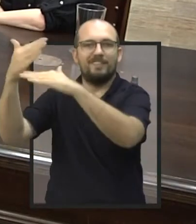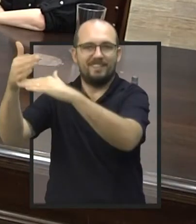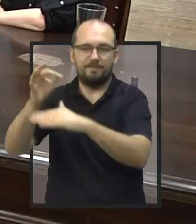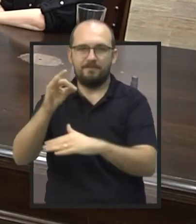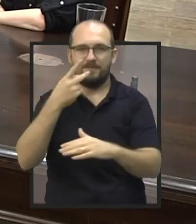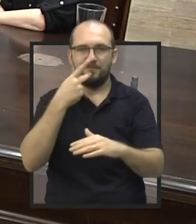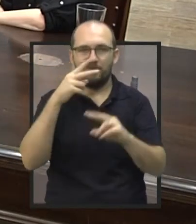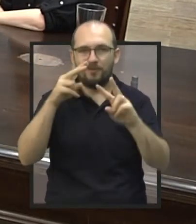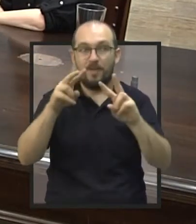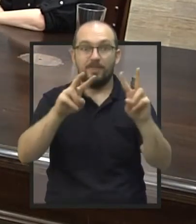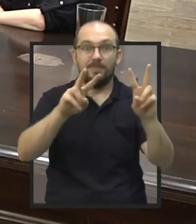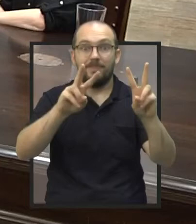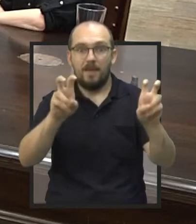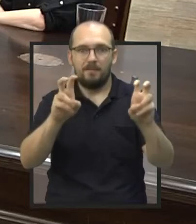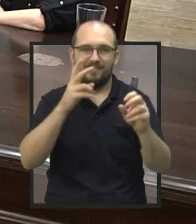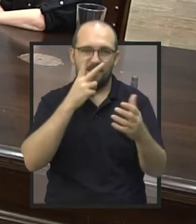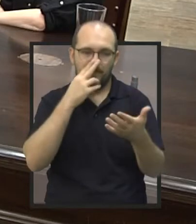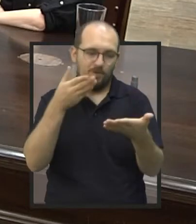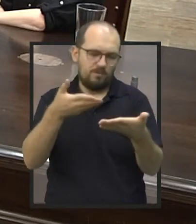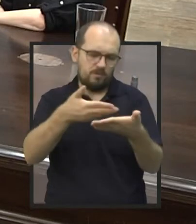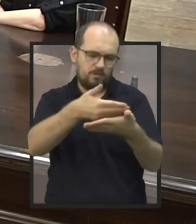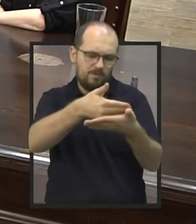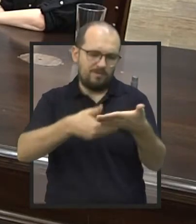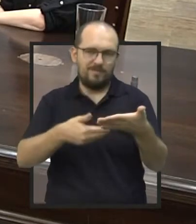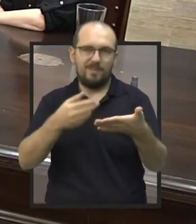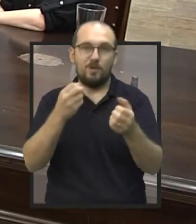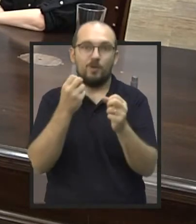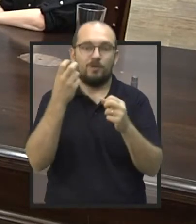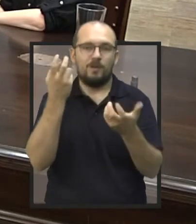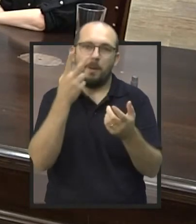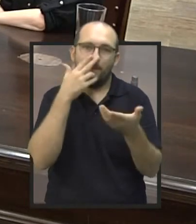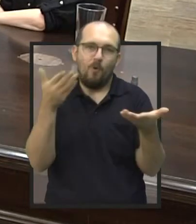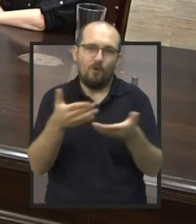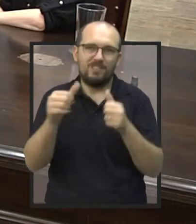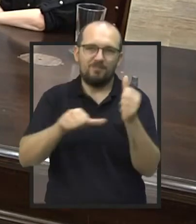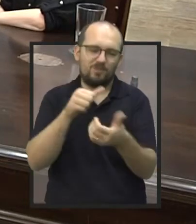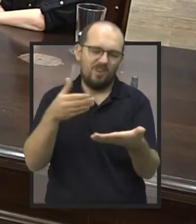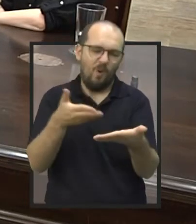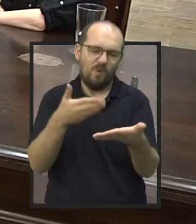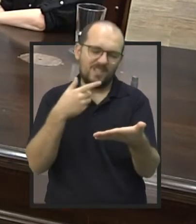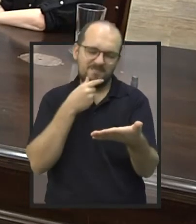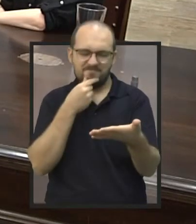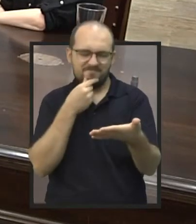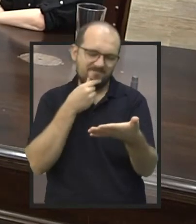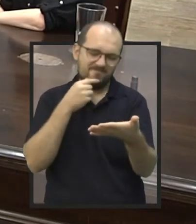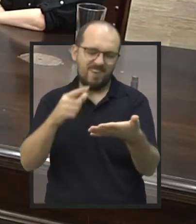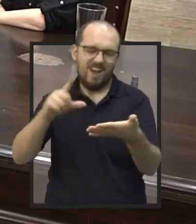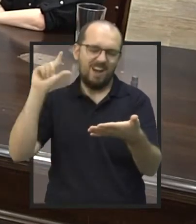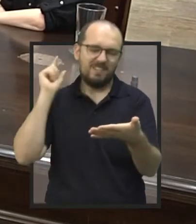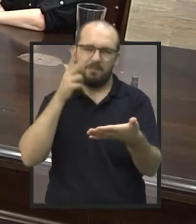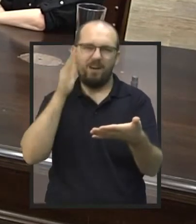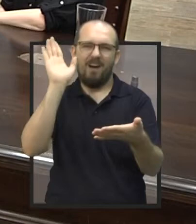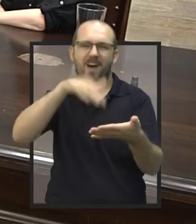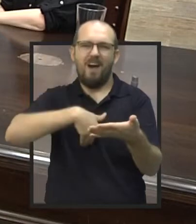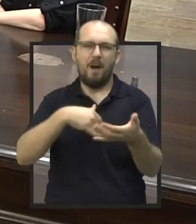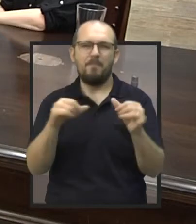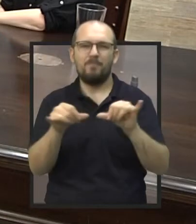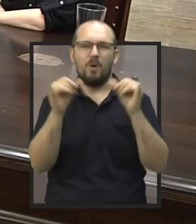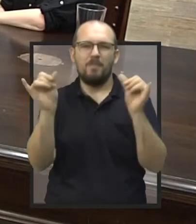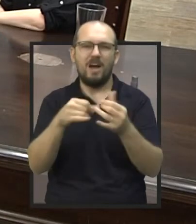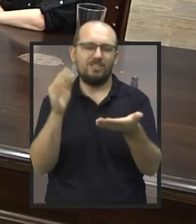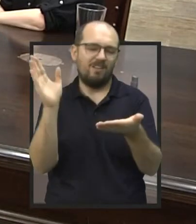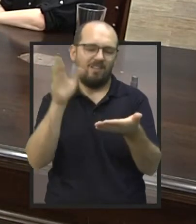divertidas. E na pandemia ela tem uma outra cara, ela acaba ficando menos divertida e mais reflexiva,